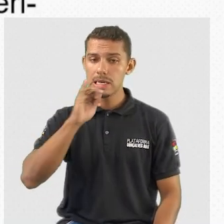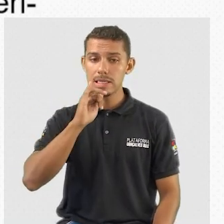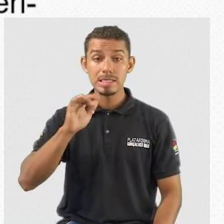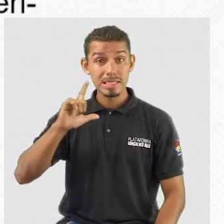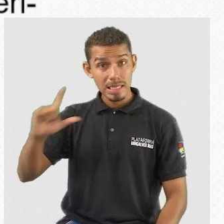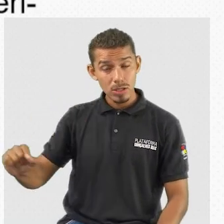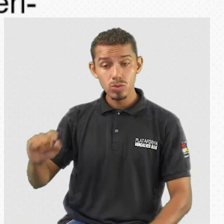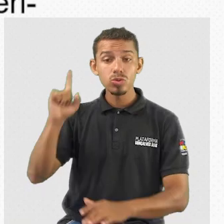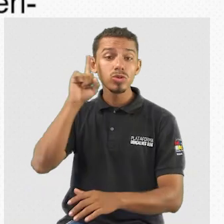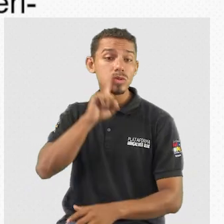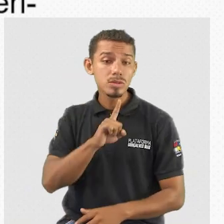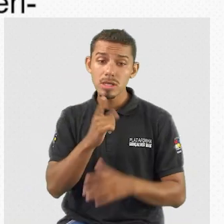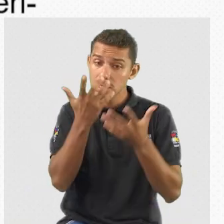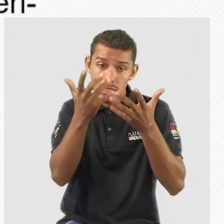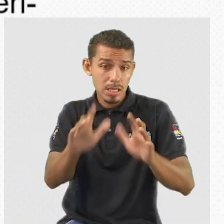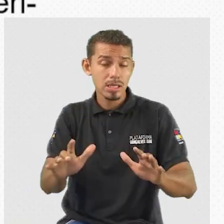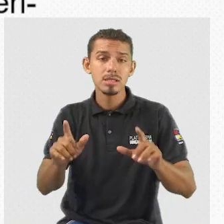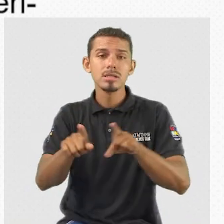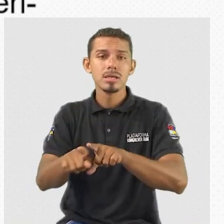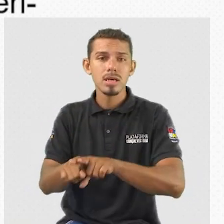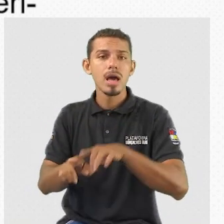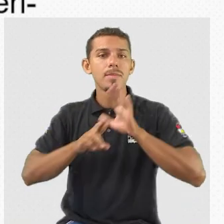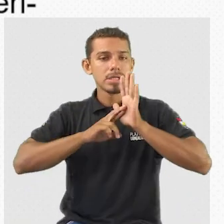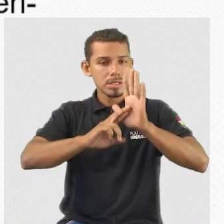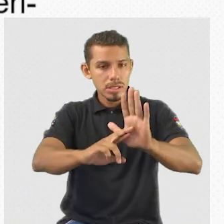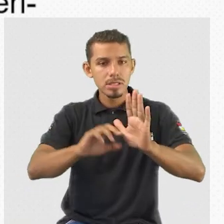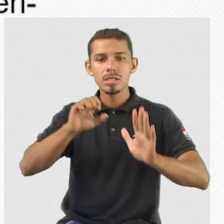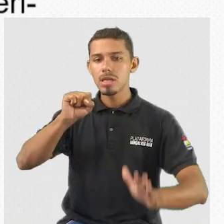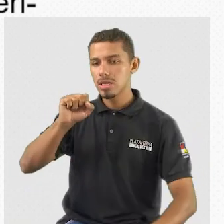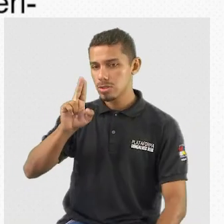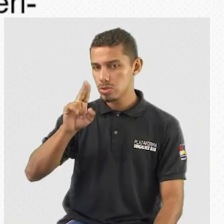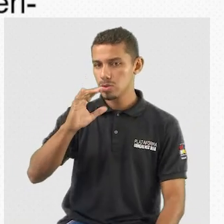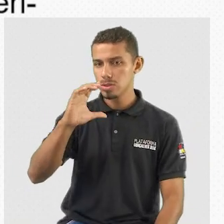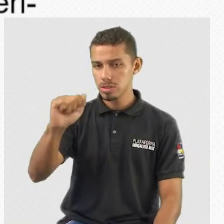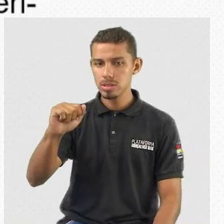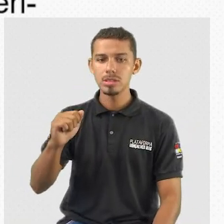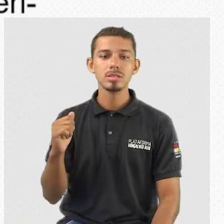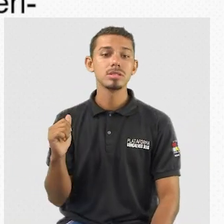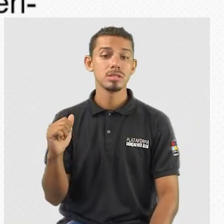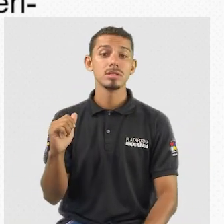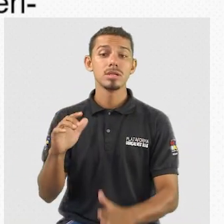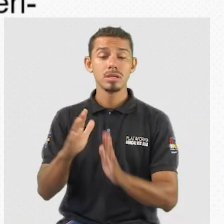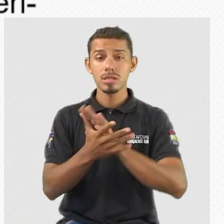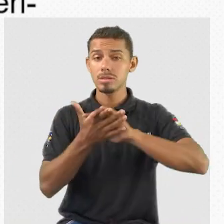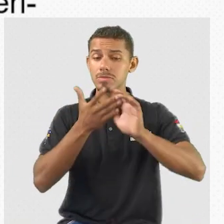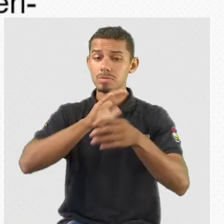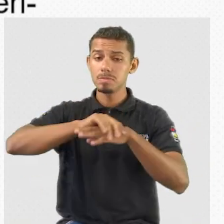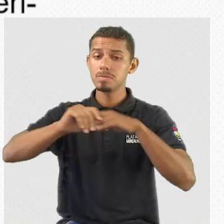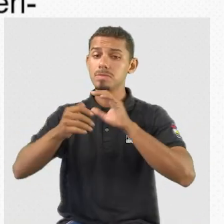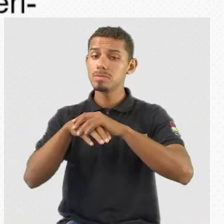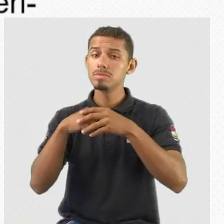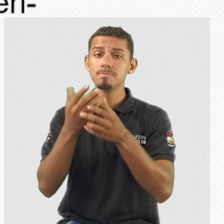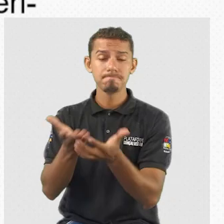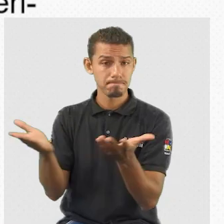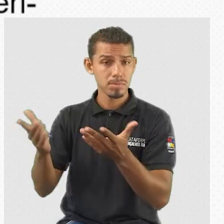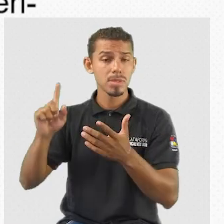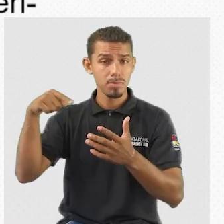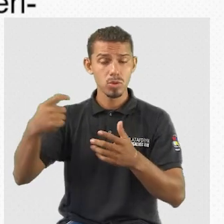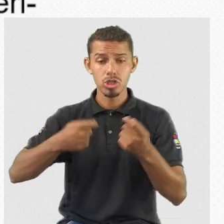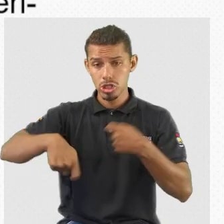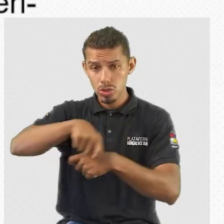que queria nas negociações, né? Representantes da Suíça deixam os Estados Unidos de mãos vazias após